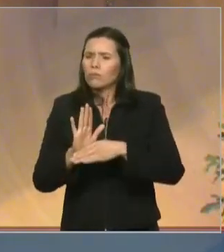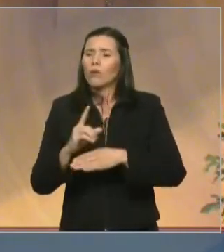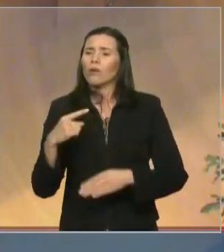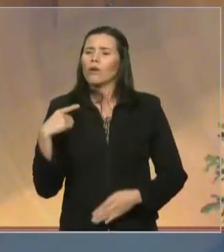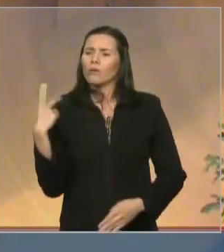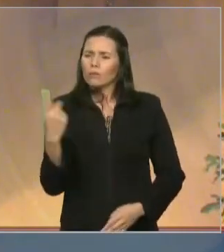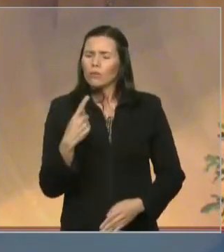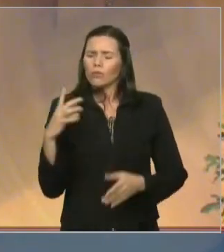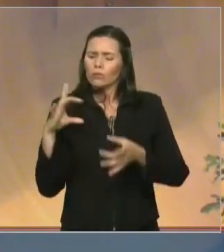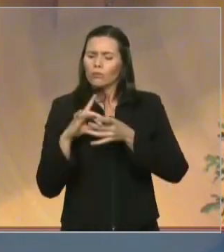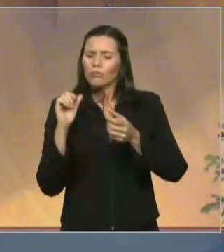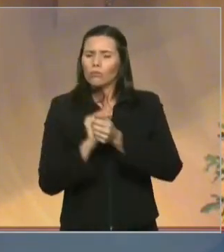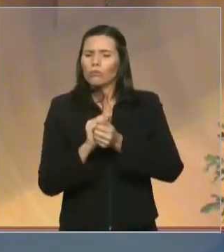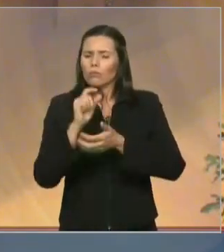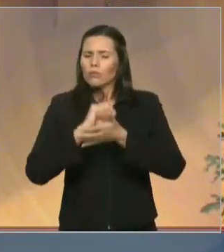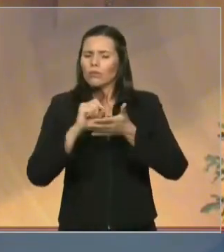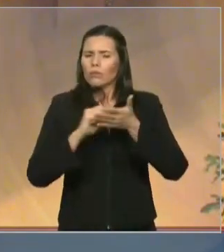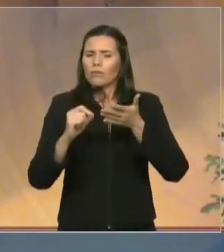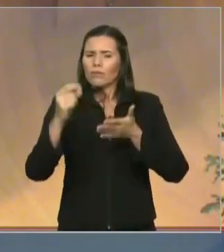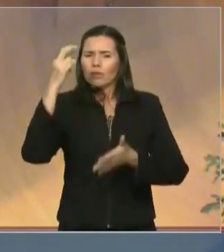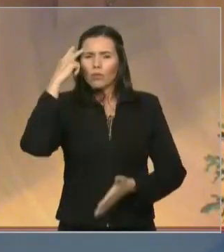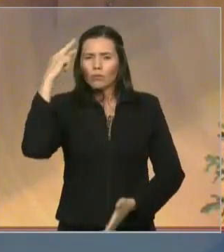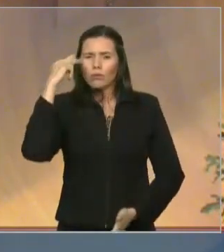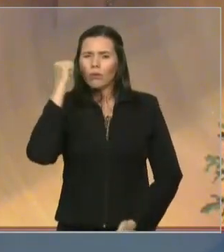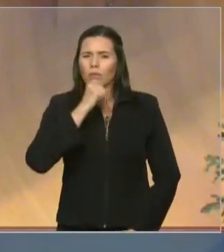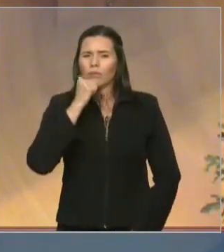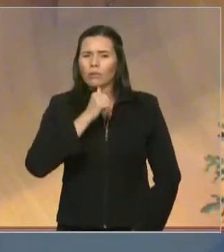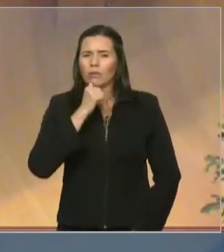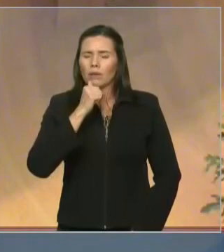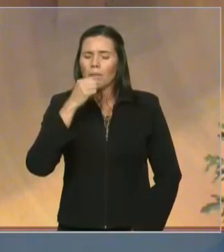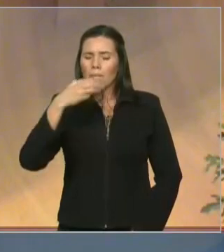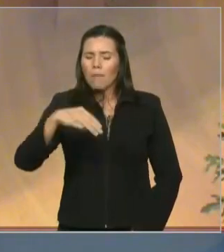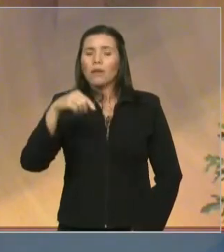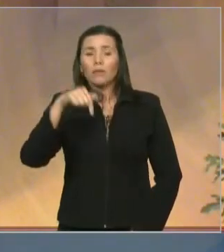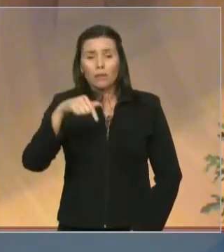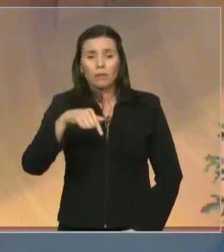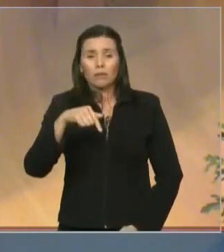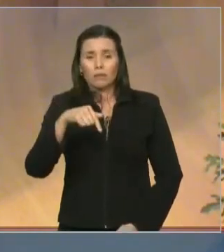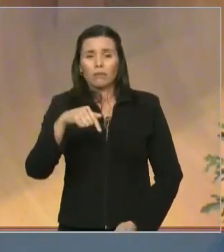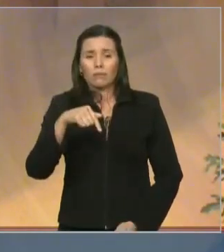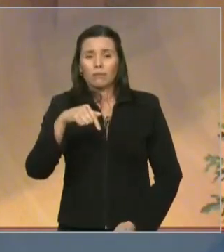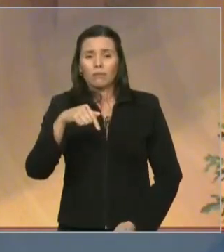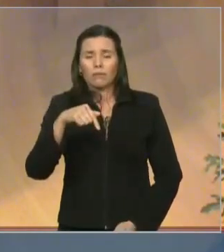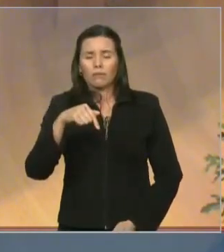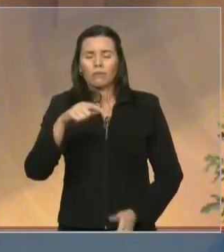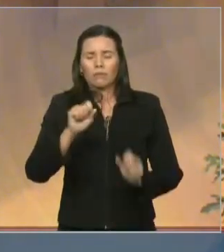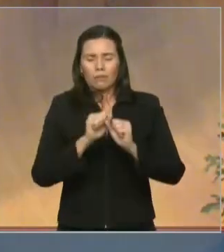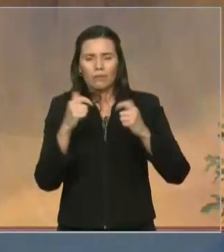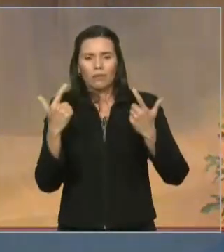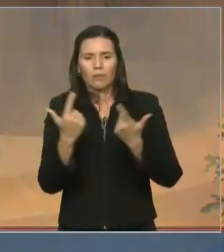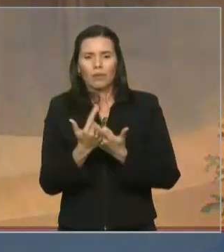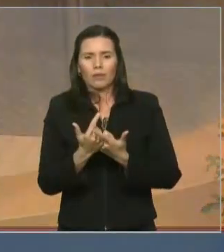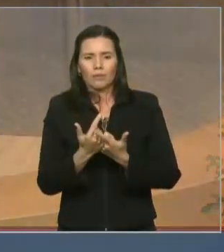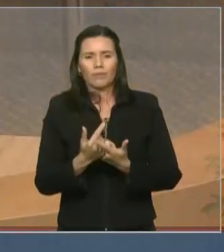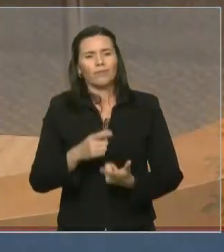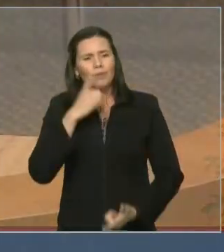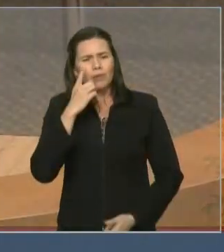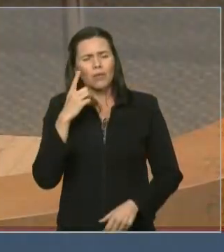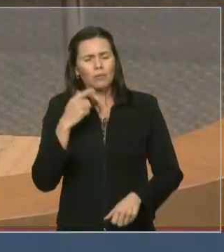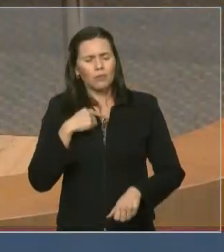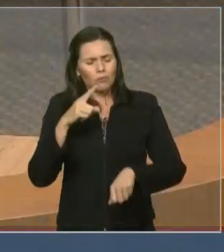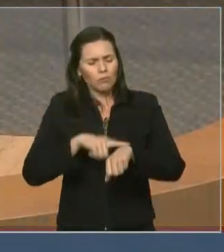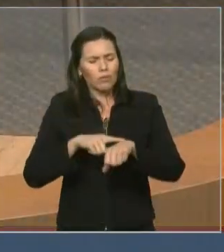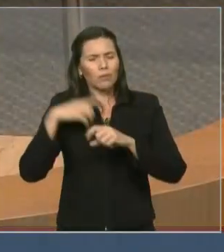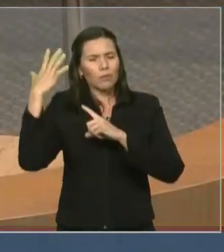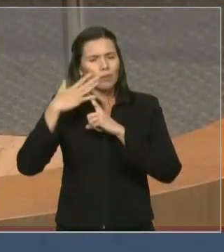história da mulher maranhense aqui nesta casa. Senhores deputados, meu tempo está esgotado.